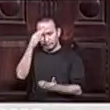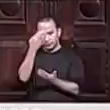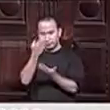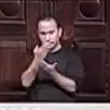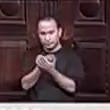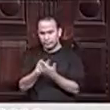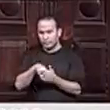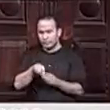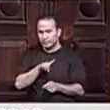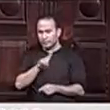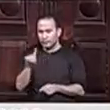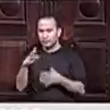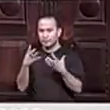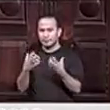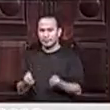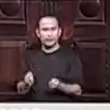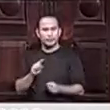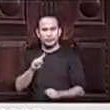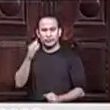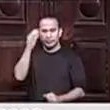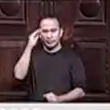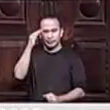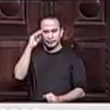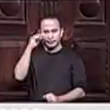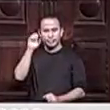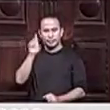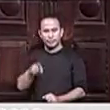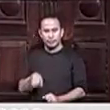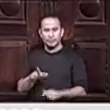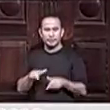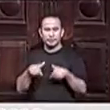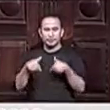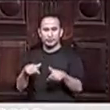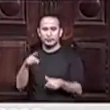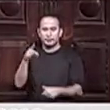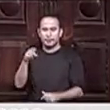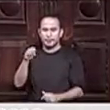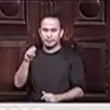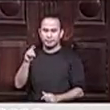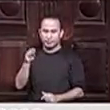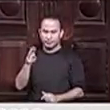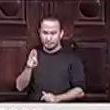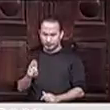não aceitar, e não entendemos que tenha sido essa a posição do PSDB nacional. Acho